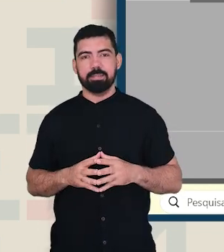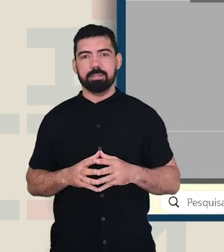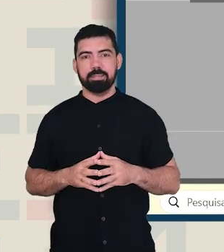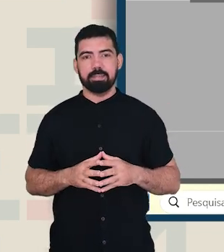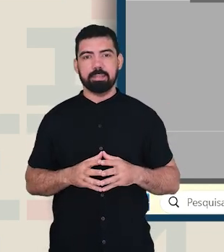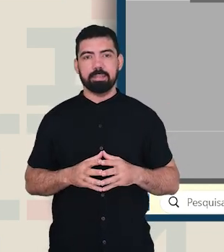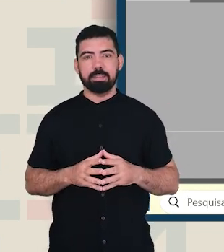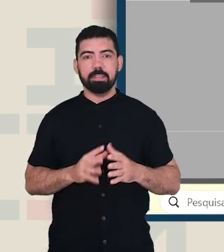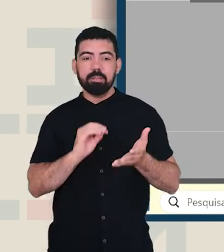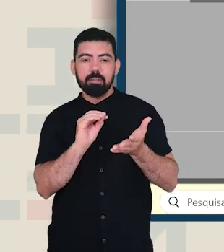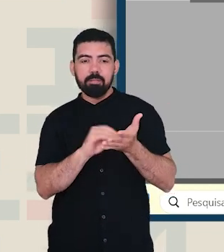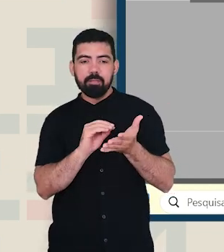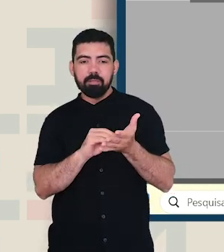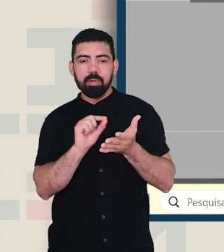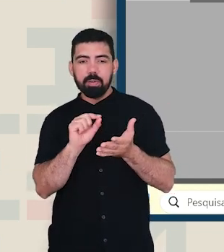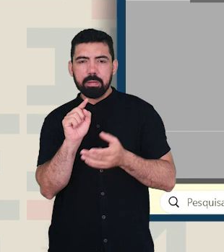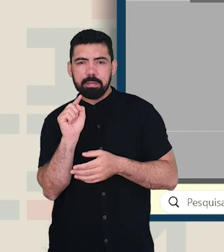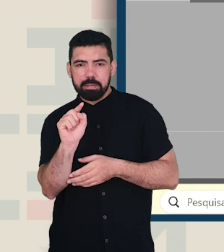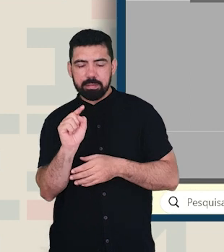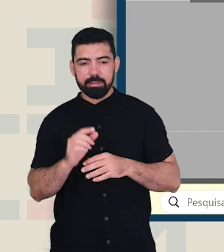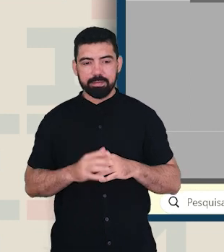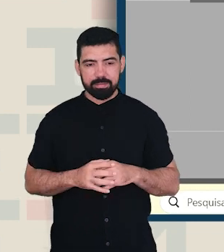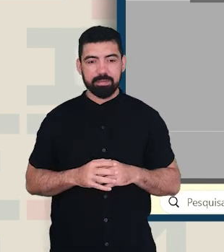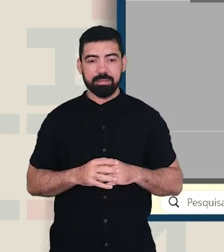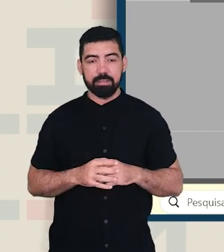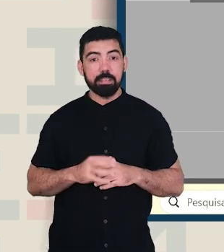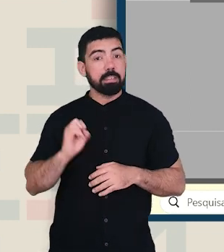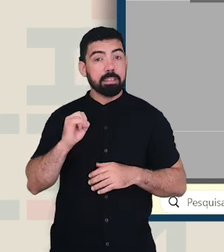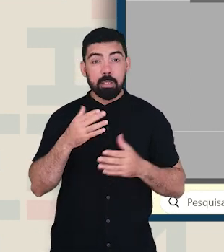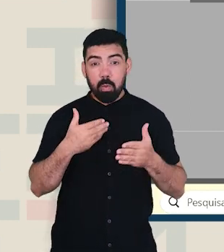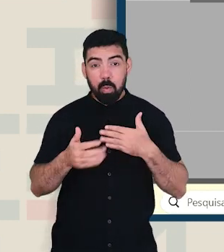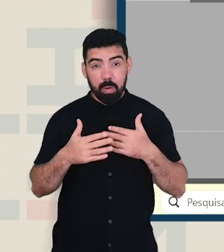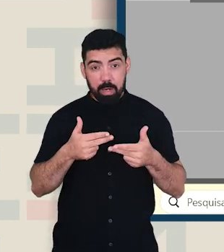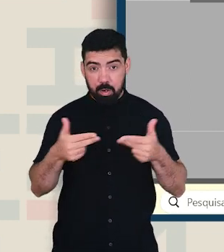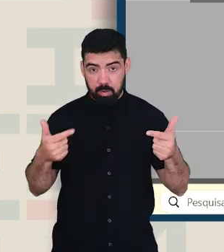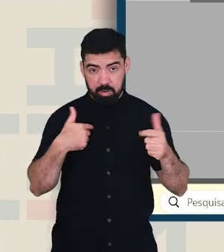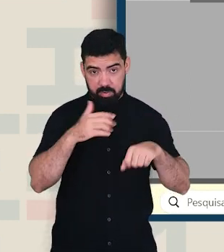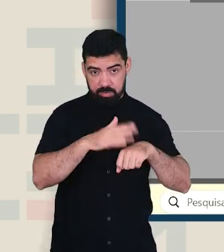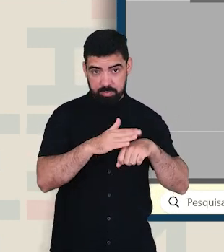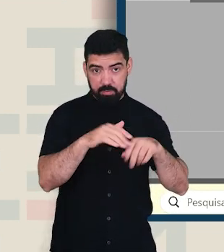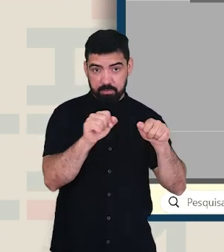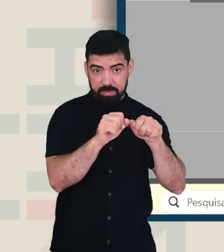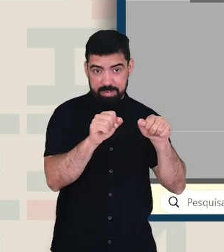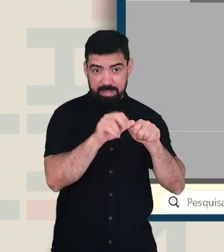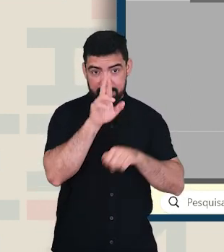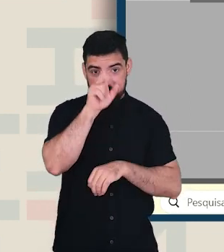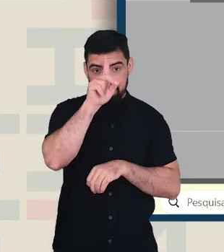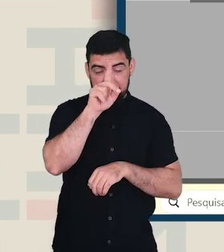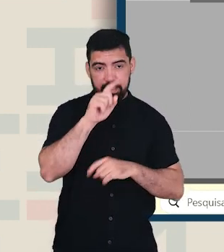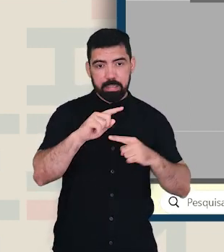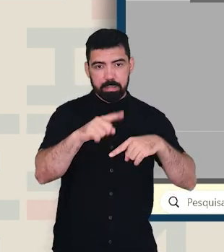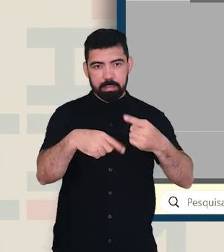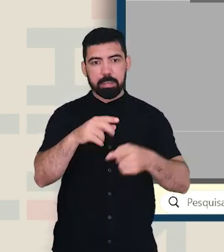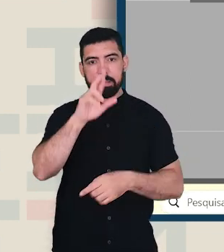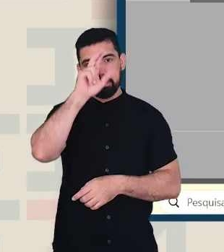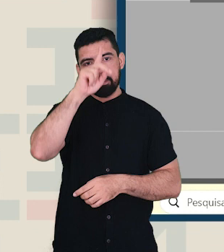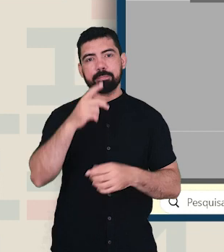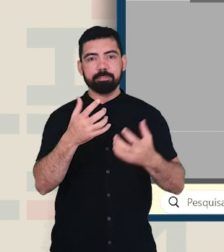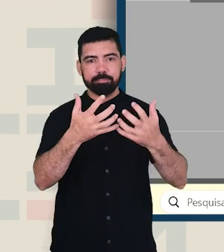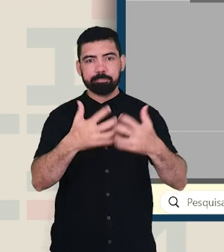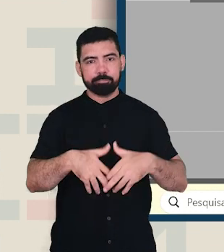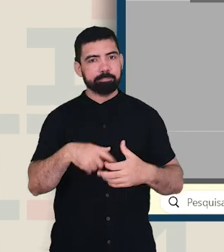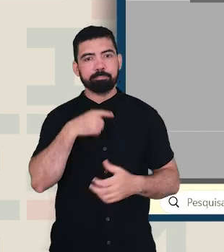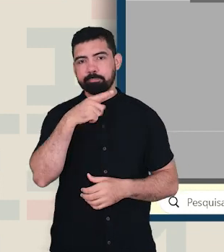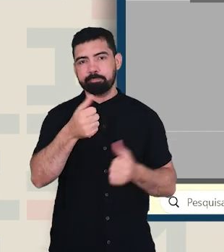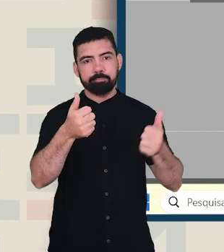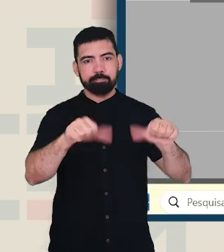Ok. Faltava esse tracinho. Vê que qualquer coisa que eu fizer, em seguida dá alguma coisinha de